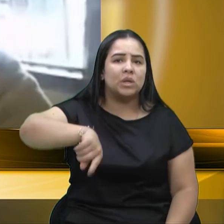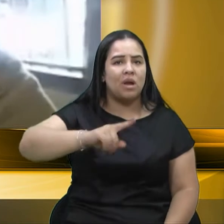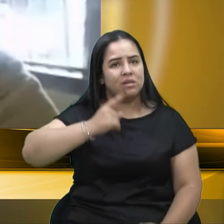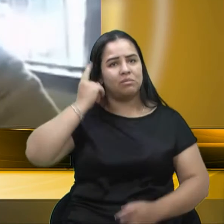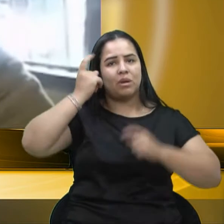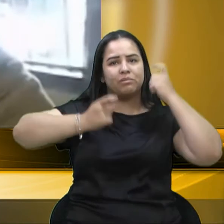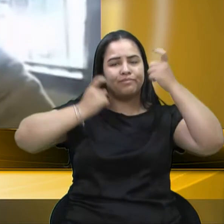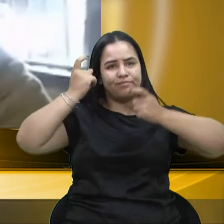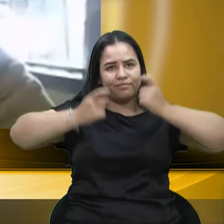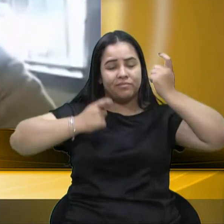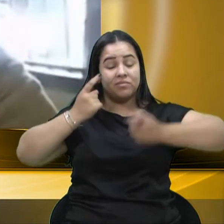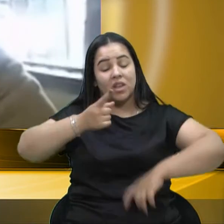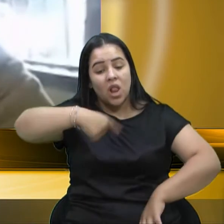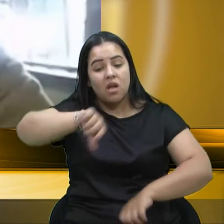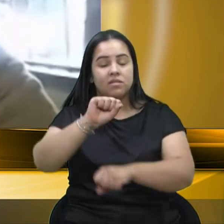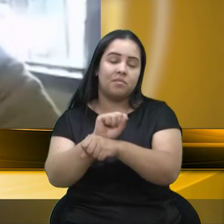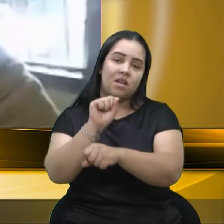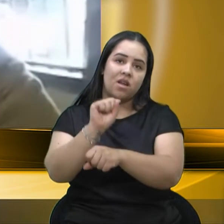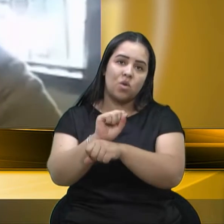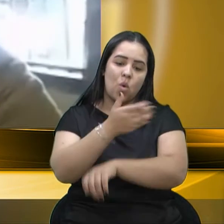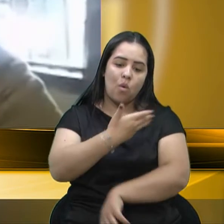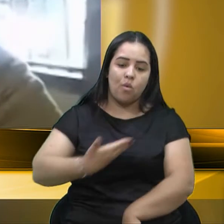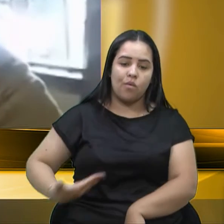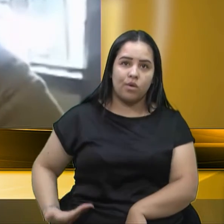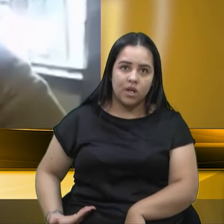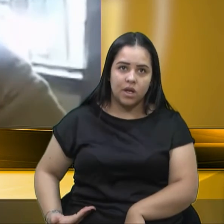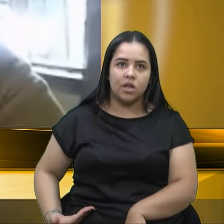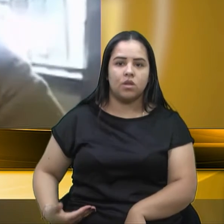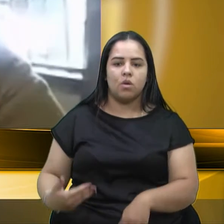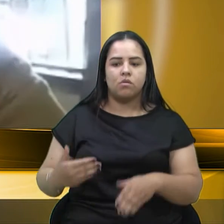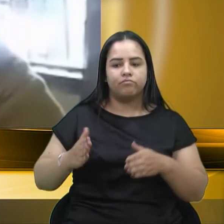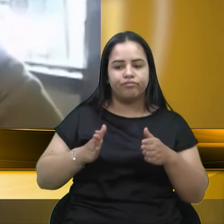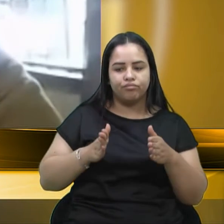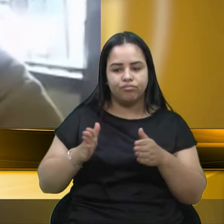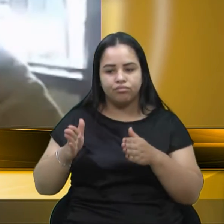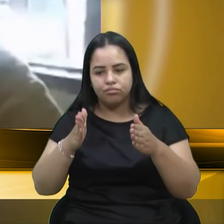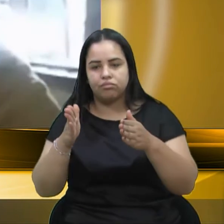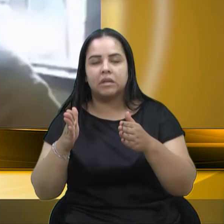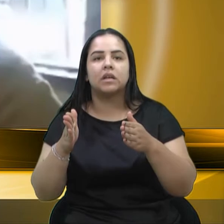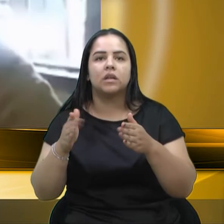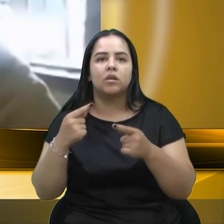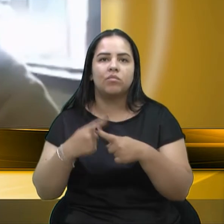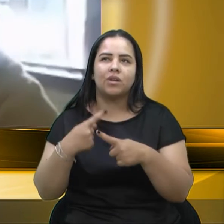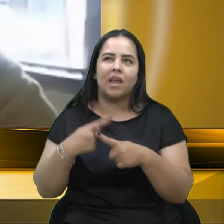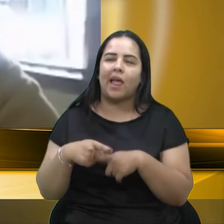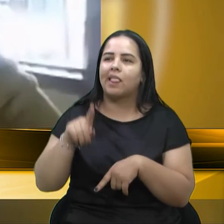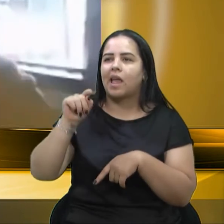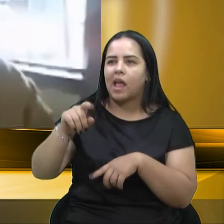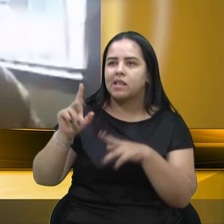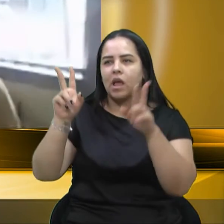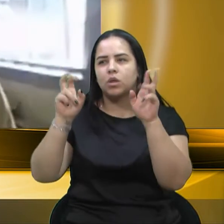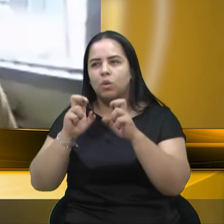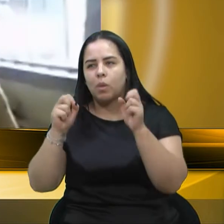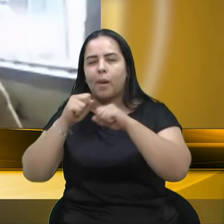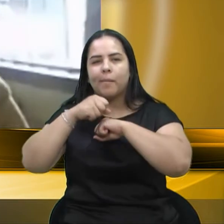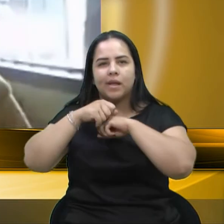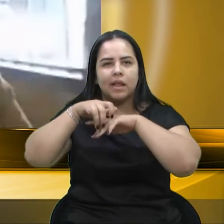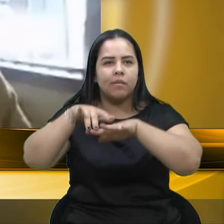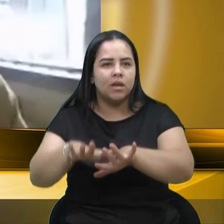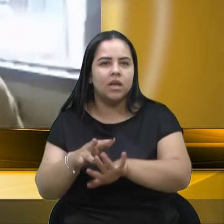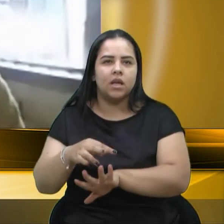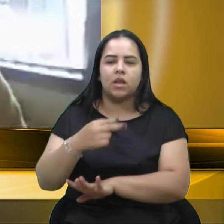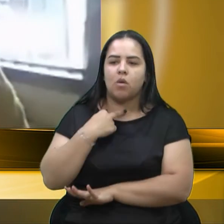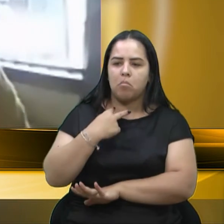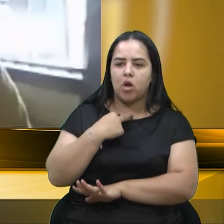espera que o governo se alinhe, embora ele diga que sobre essa questão da pandemia não pode legislar. Então,